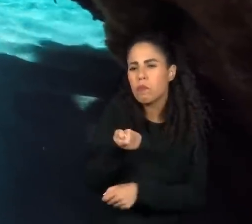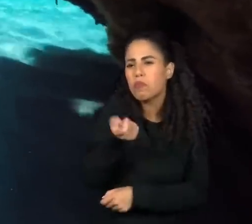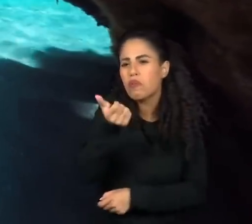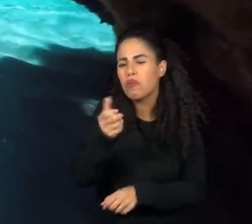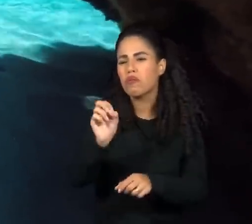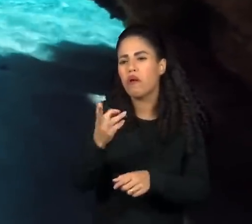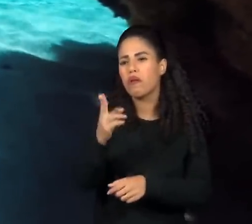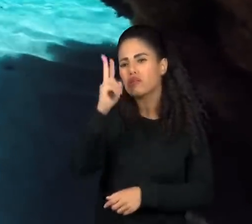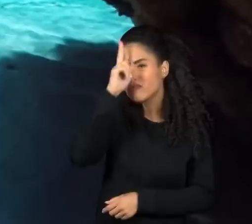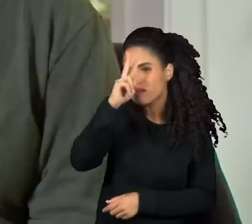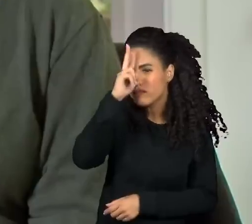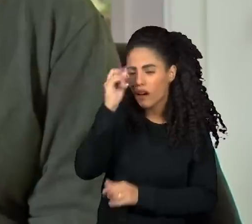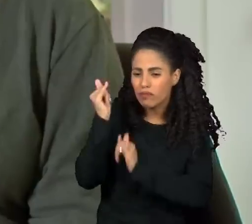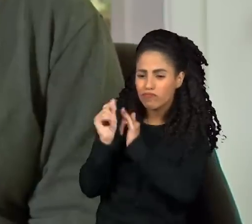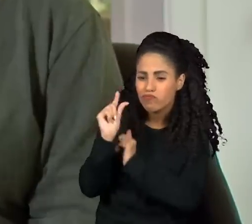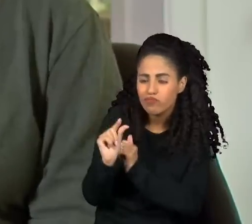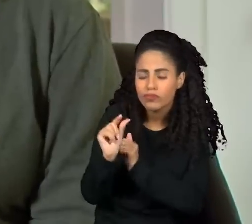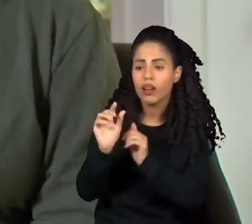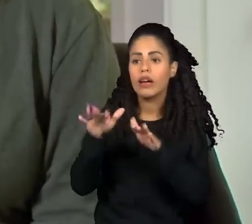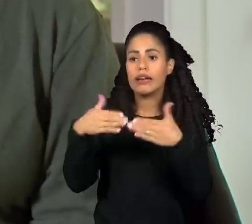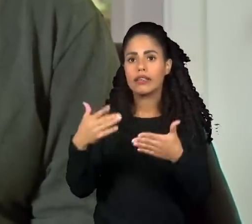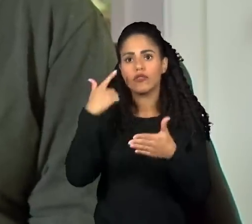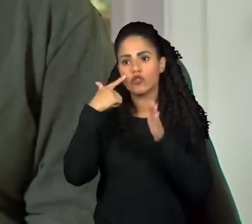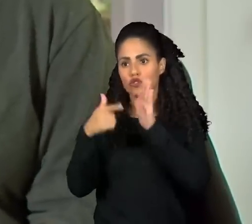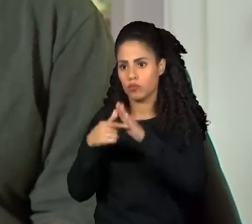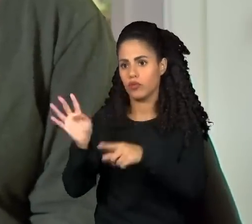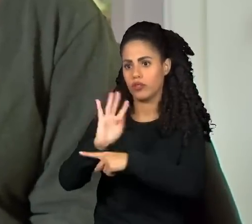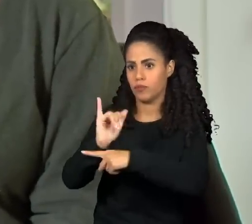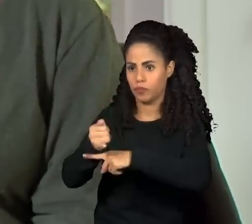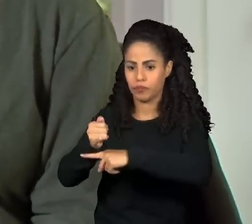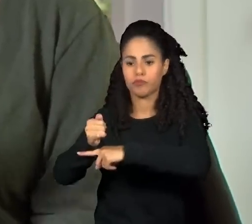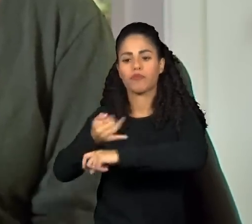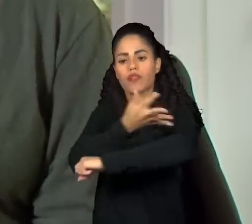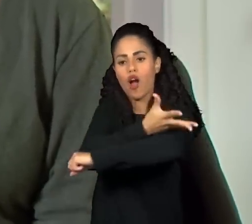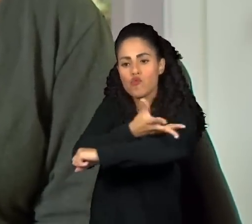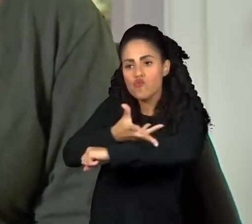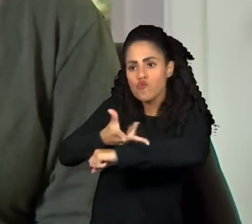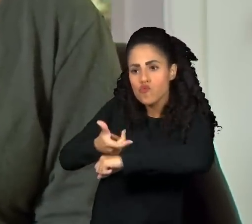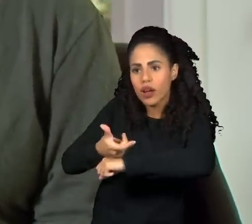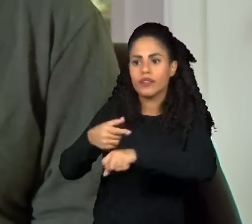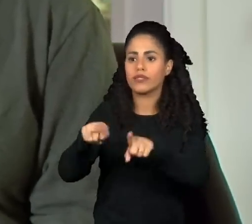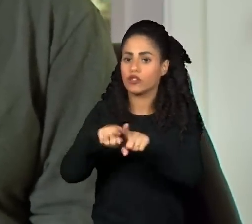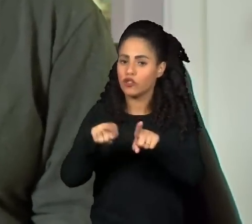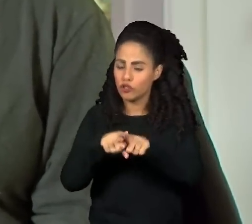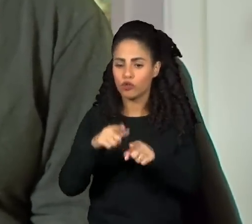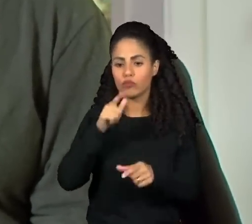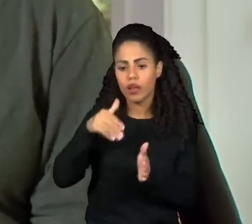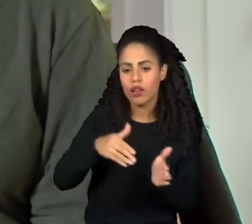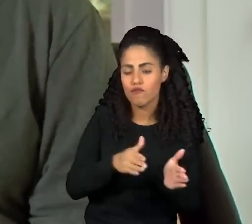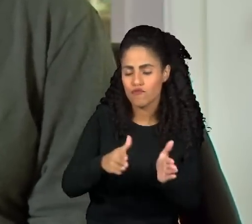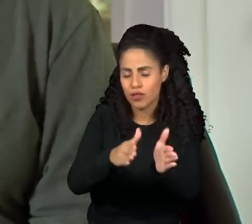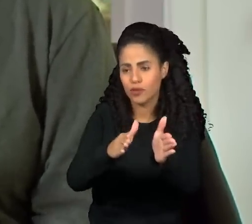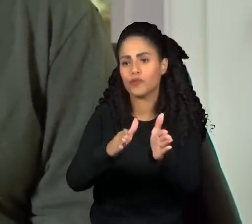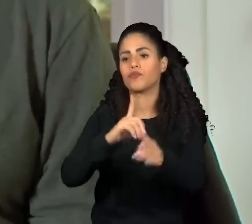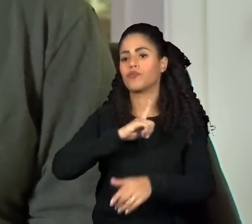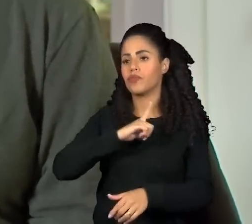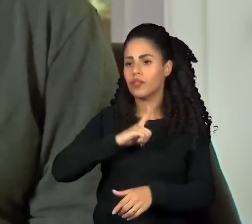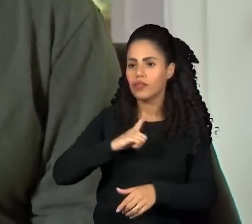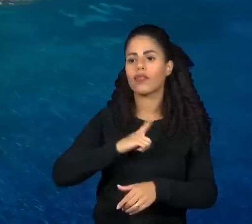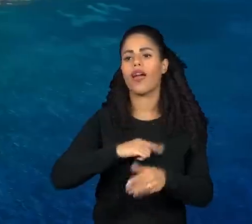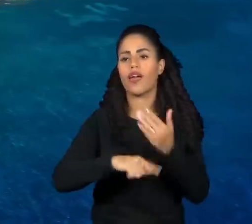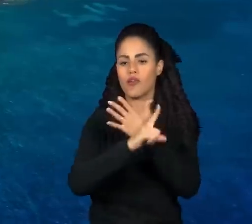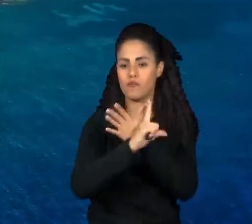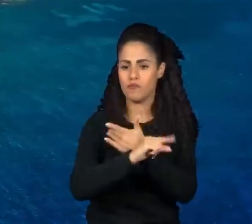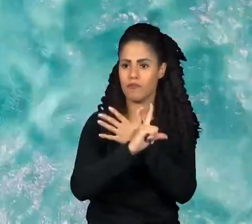histórias contadas, né? Então a gente traz a Caatinga, a gente traz o Delta do Parnaíba, a gente traz o